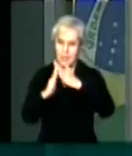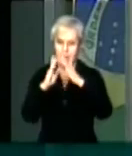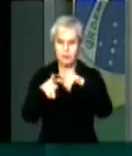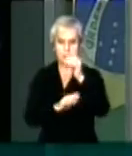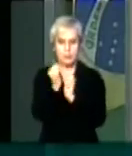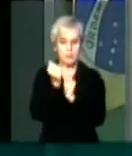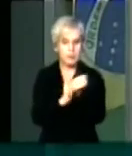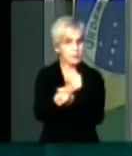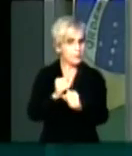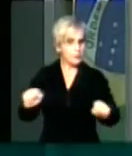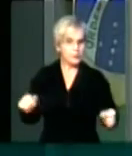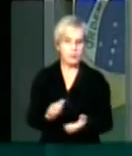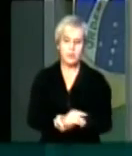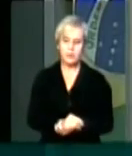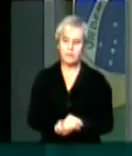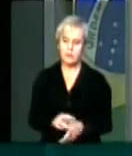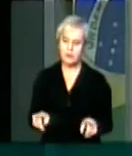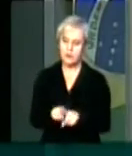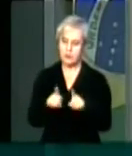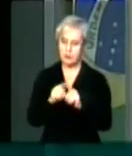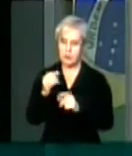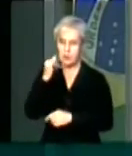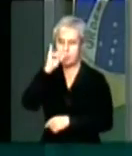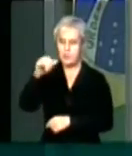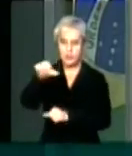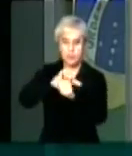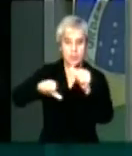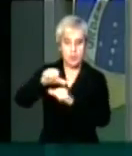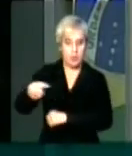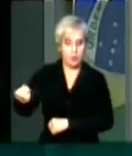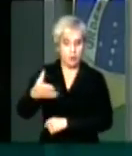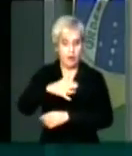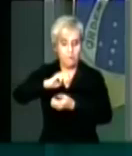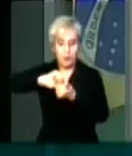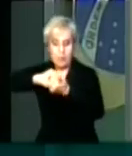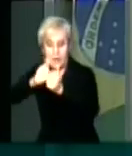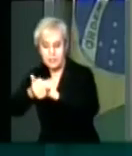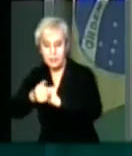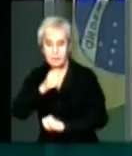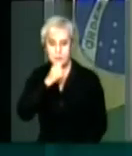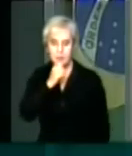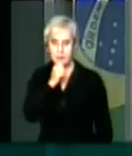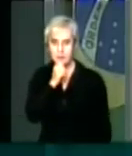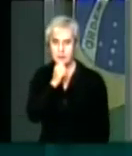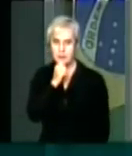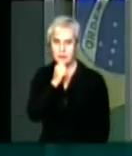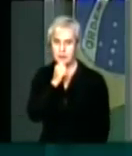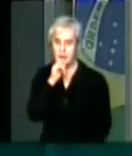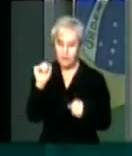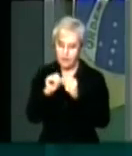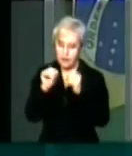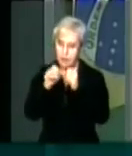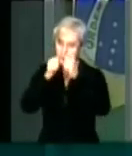Brasil. A nossa matriz de energia renovável, ela não está adaptada, nem está produzindo o que nós